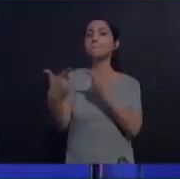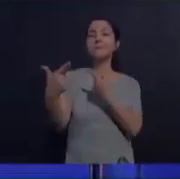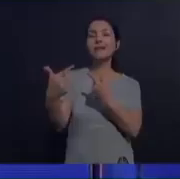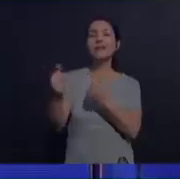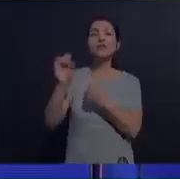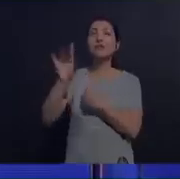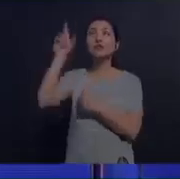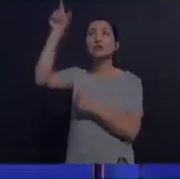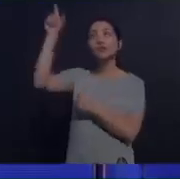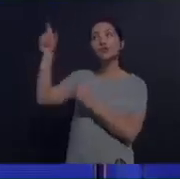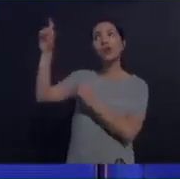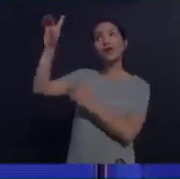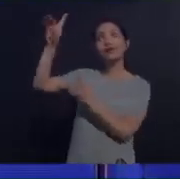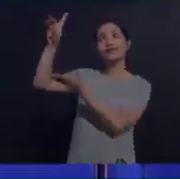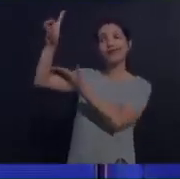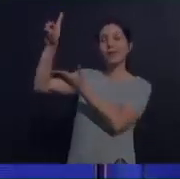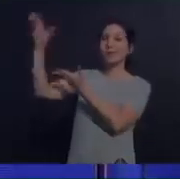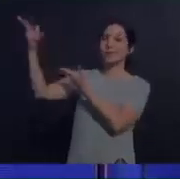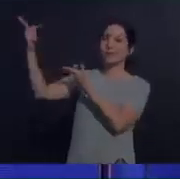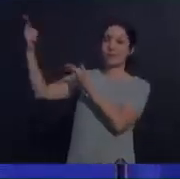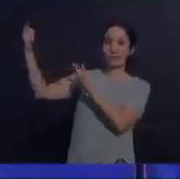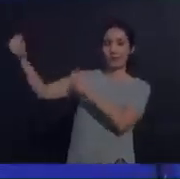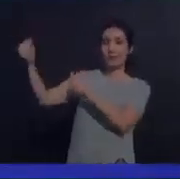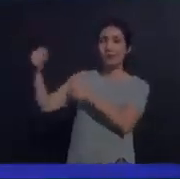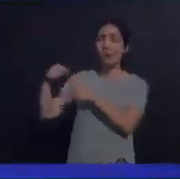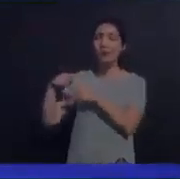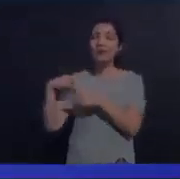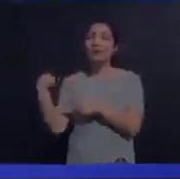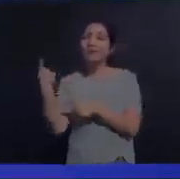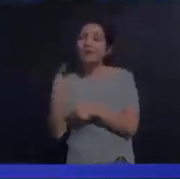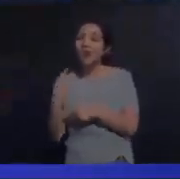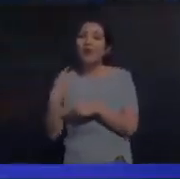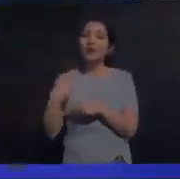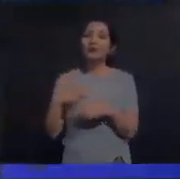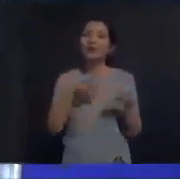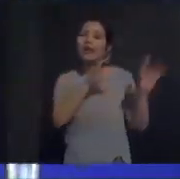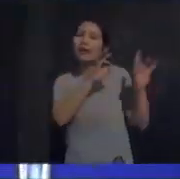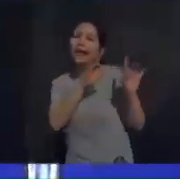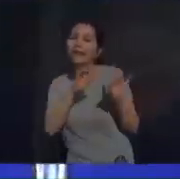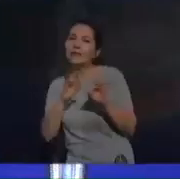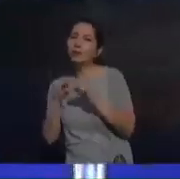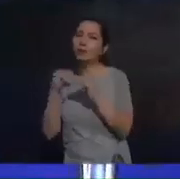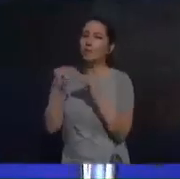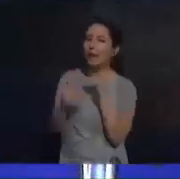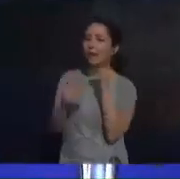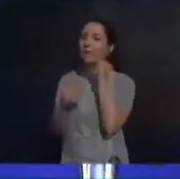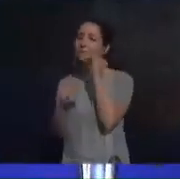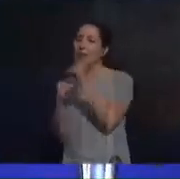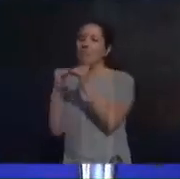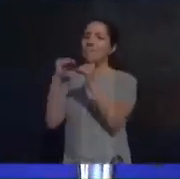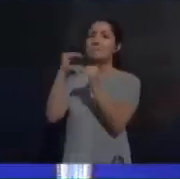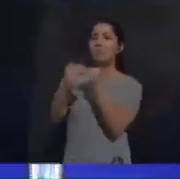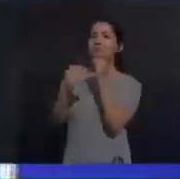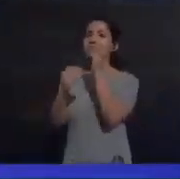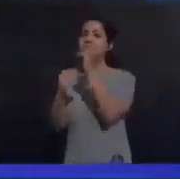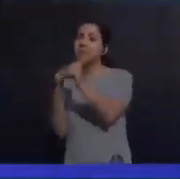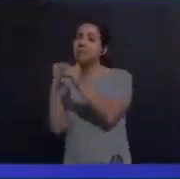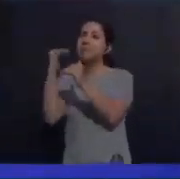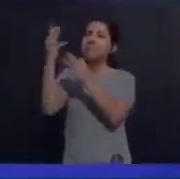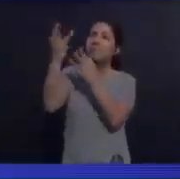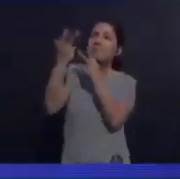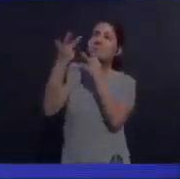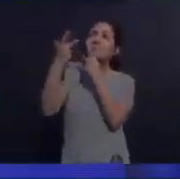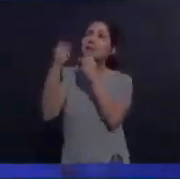somente que é perfeito, que é Deus. Mas nós nos aperfeiçoamos nele dia após dia. O que é espírito